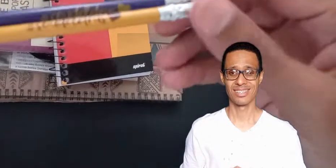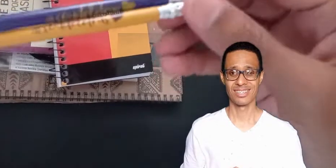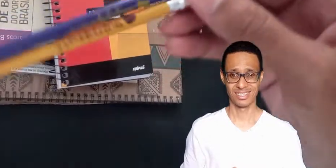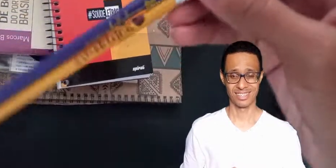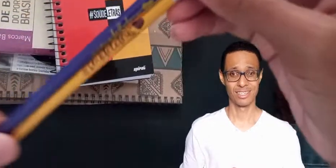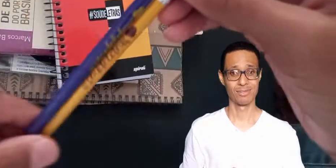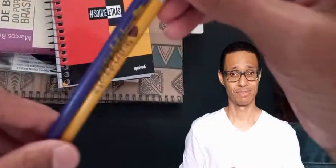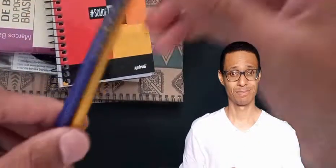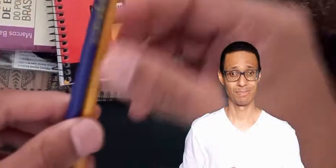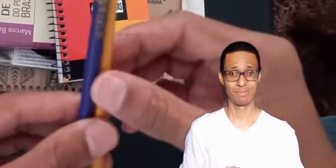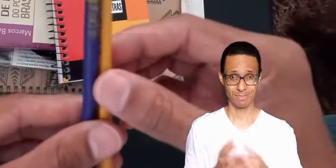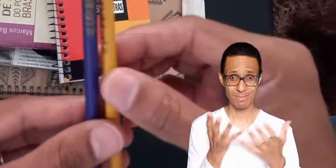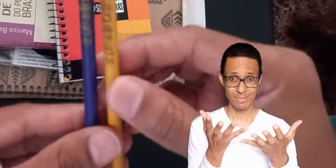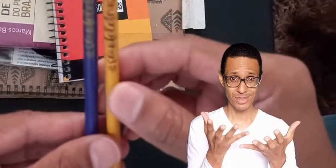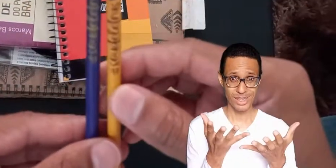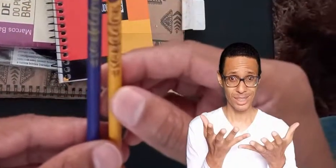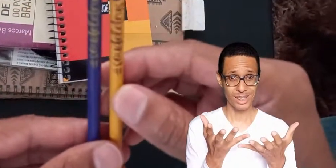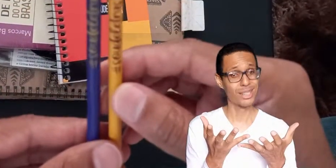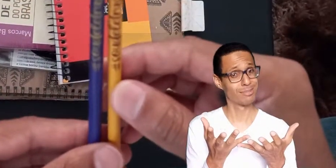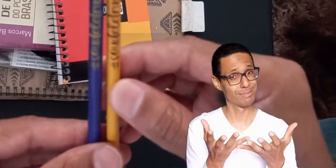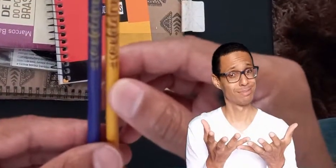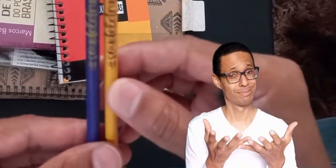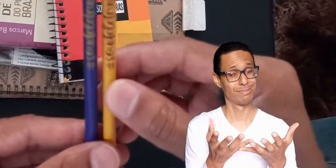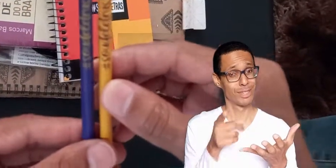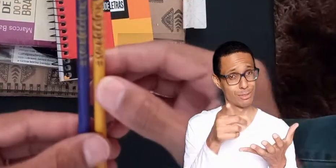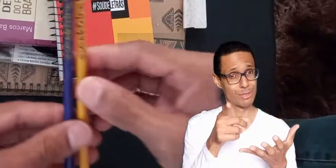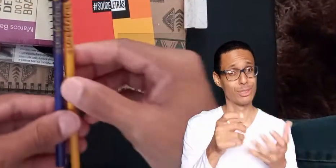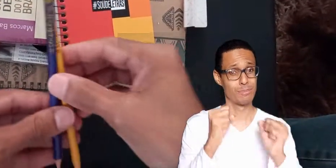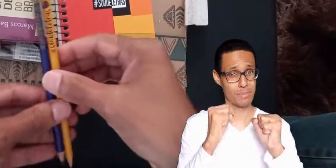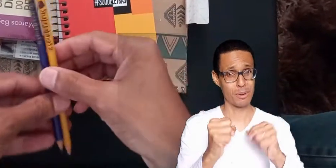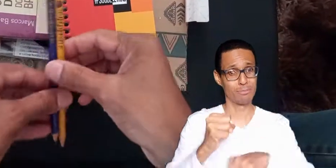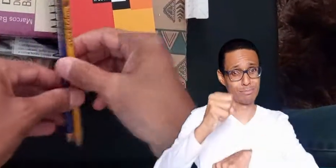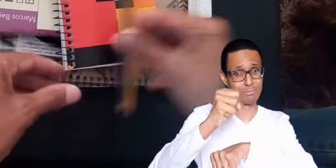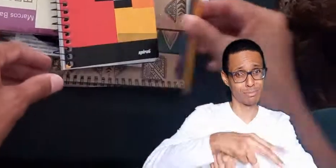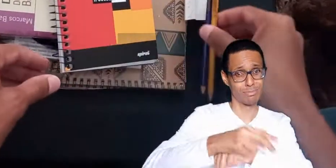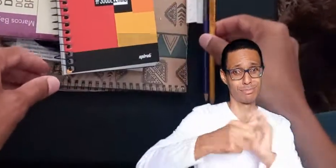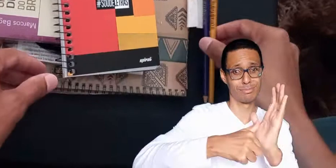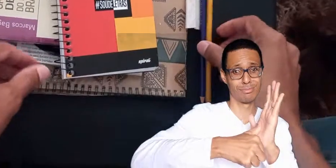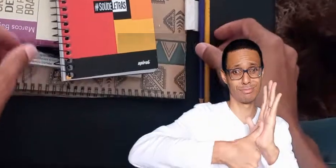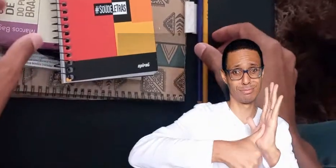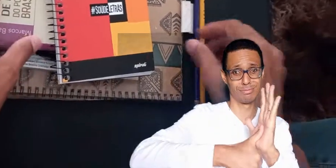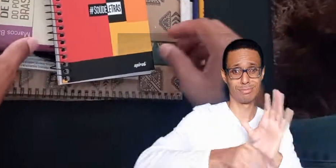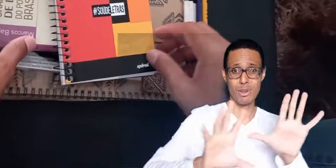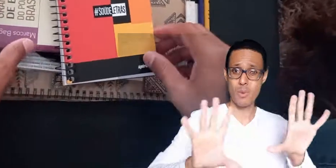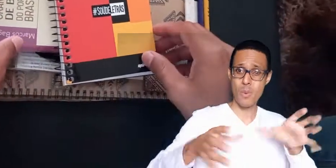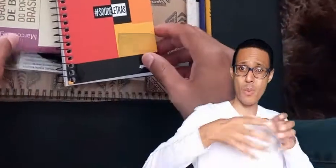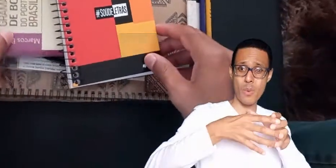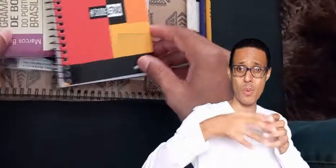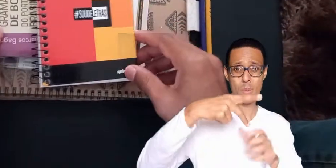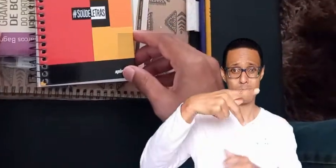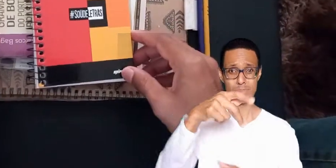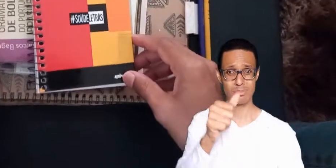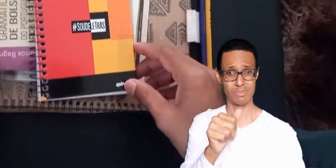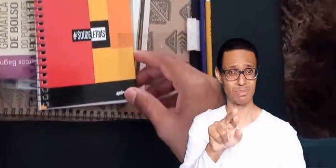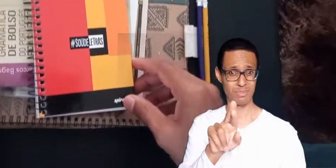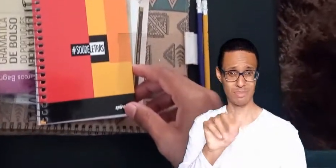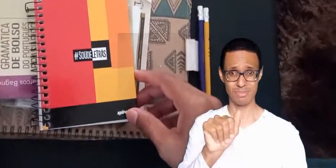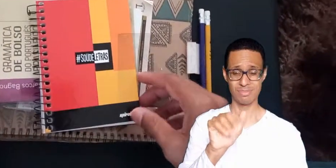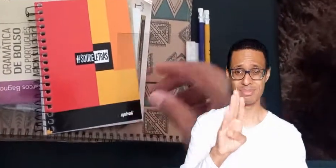Você só ganha estes presentes, estes mimos especiais, se você for um parabólico.